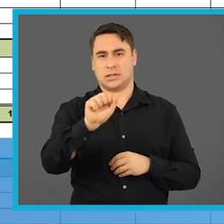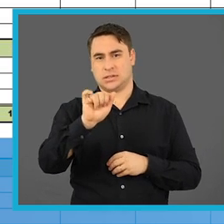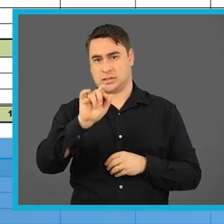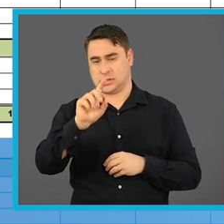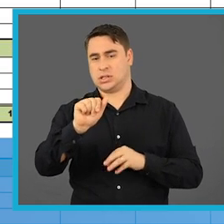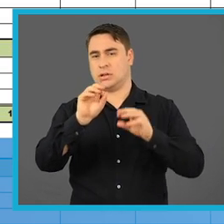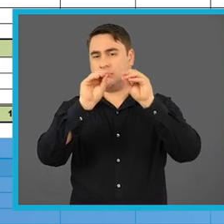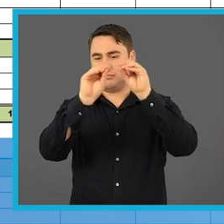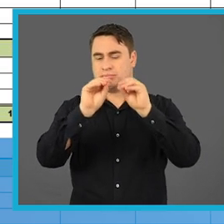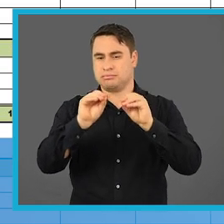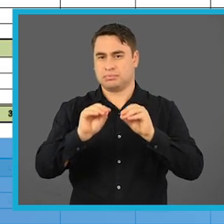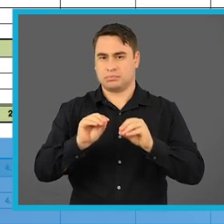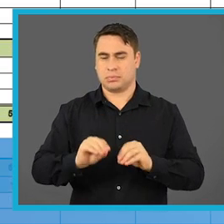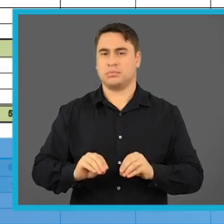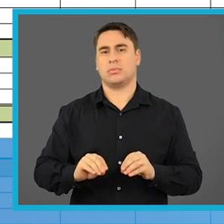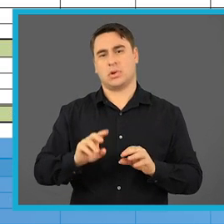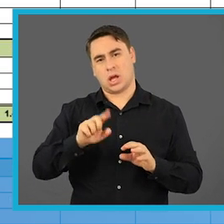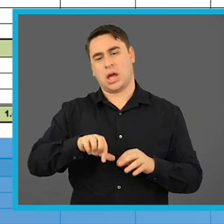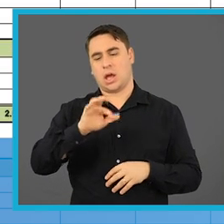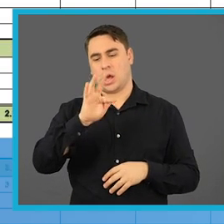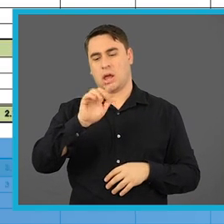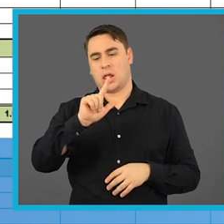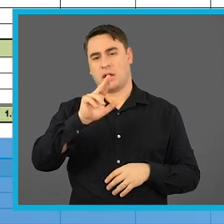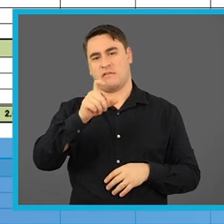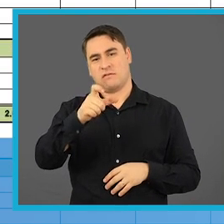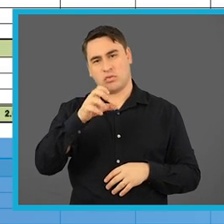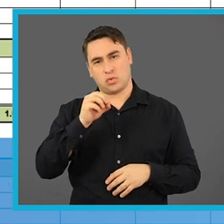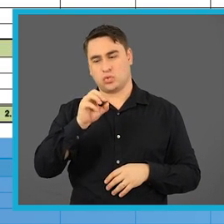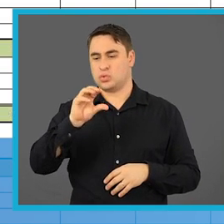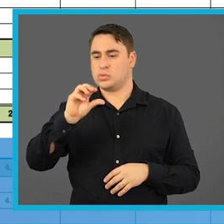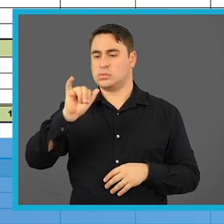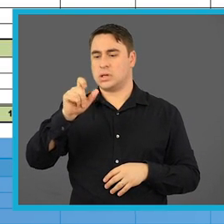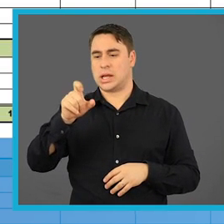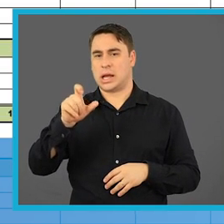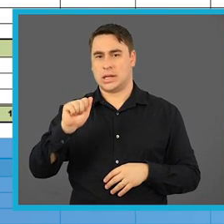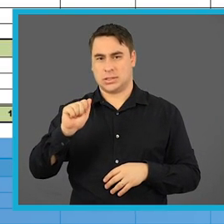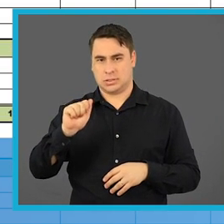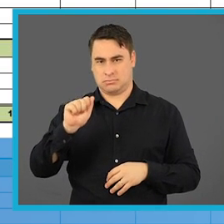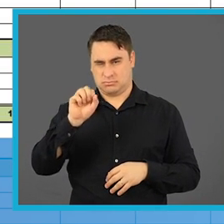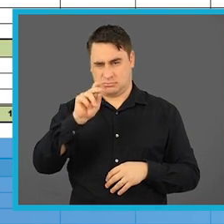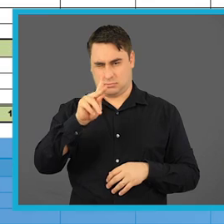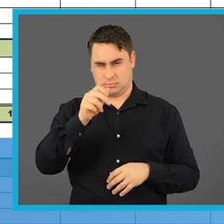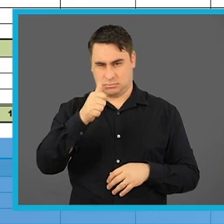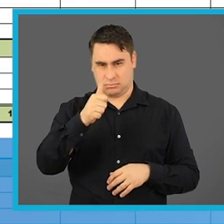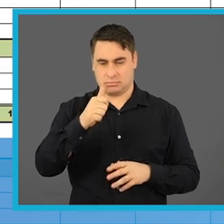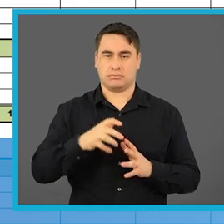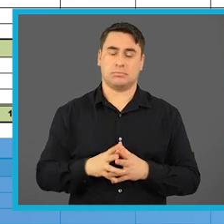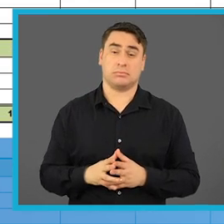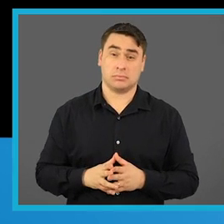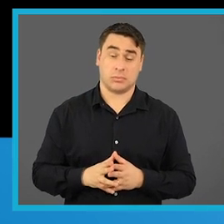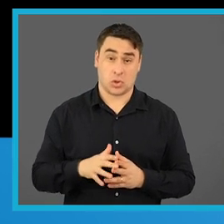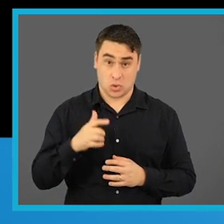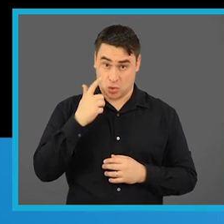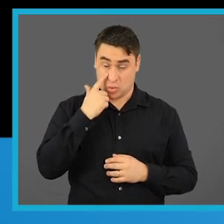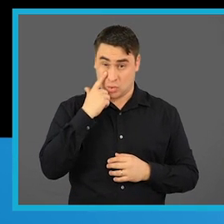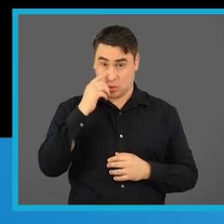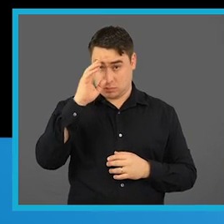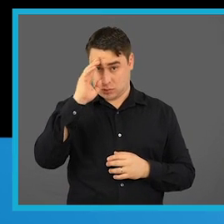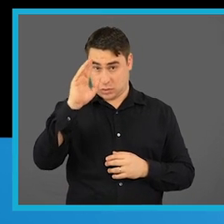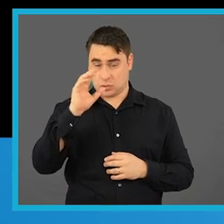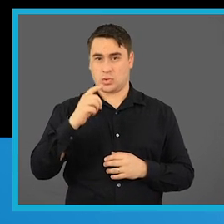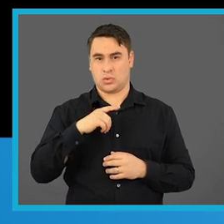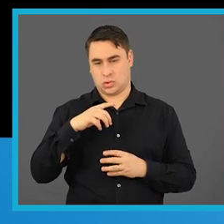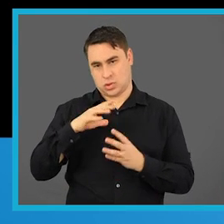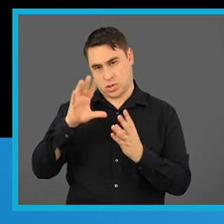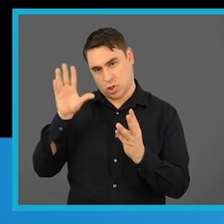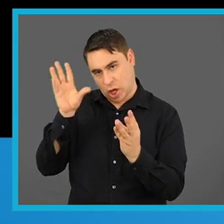três linhas aqui, que é o propriamente dito fluxo de caixa, tá certo? Dentro do menu